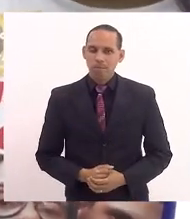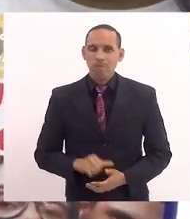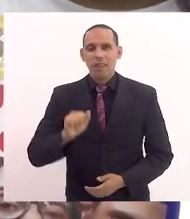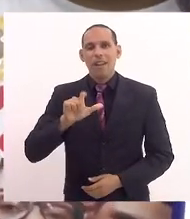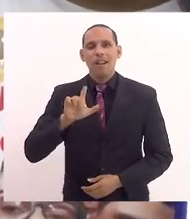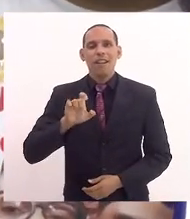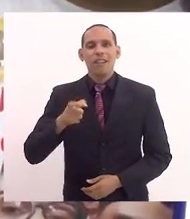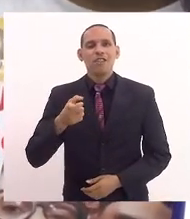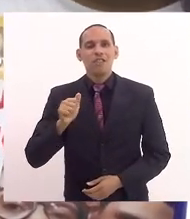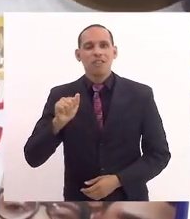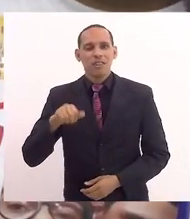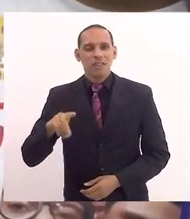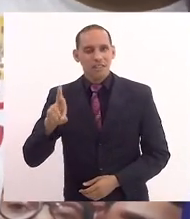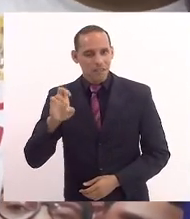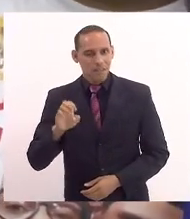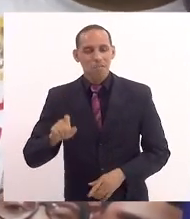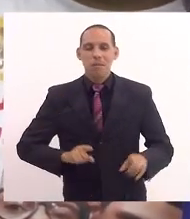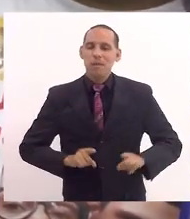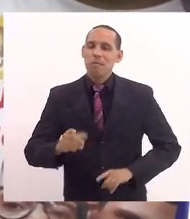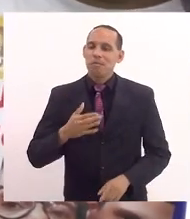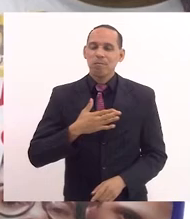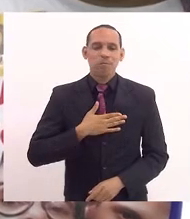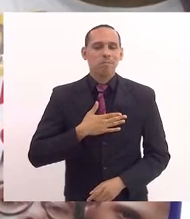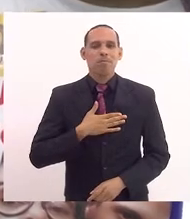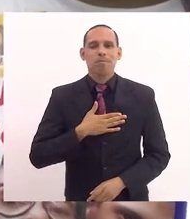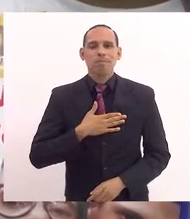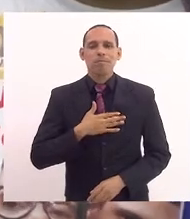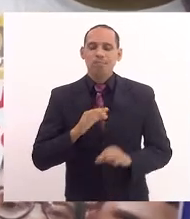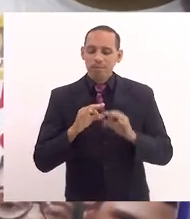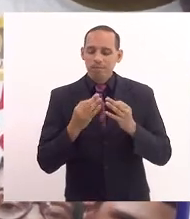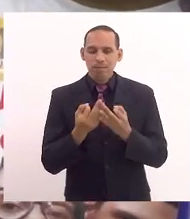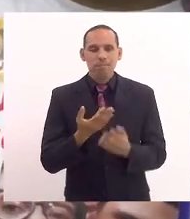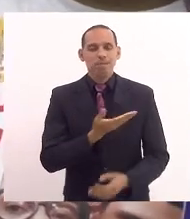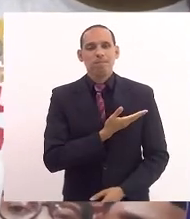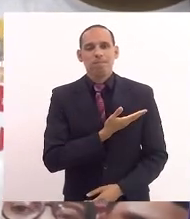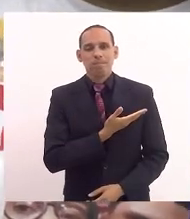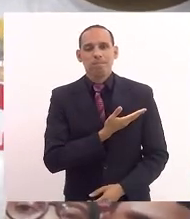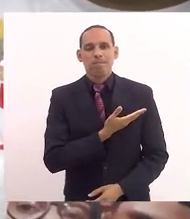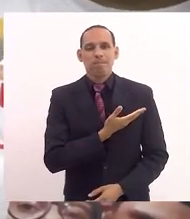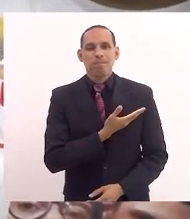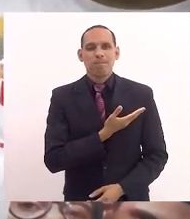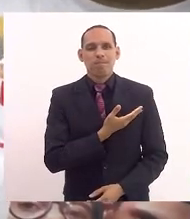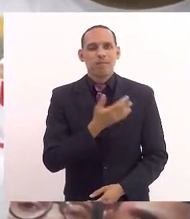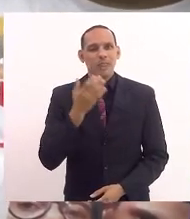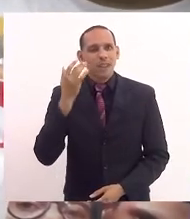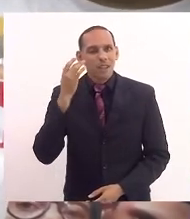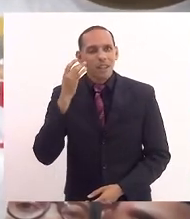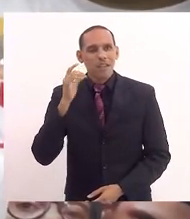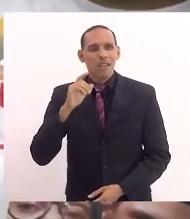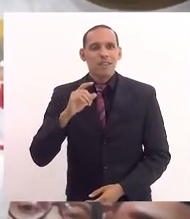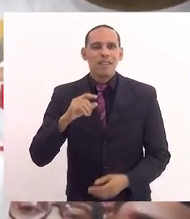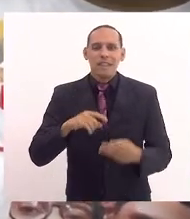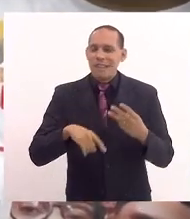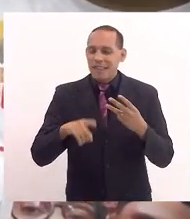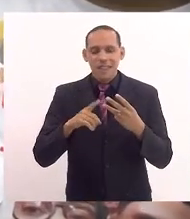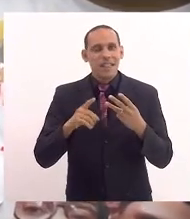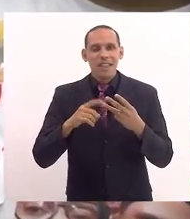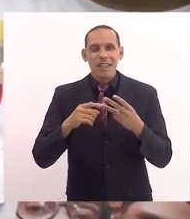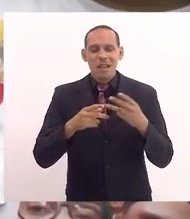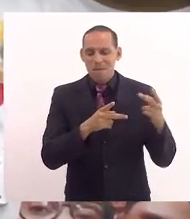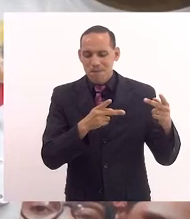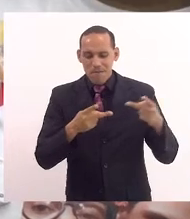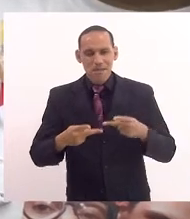Alexandre Carvalho, meu primo, amigo, minha família. Creio que depois do Thiago e da minha mãe, foi o cara que mais me visitou